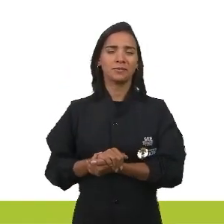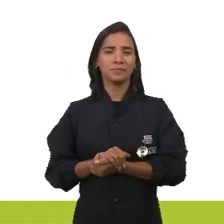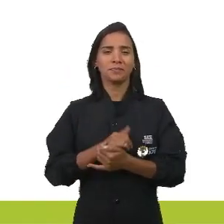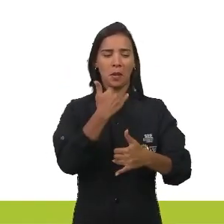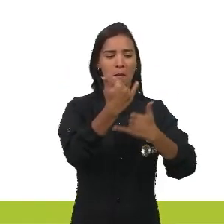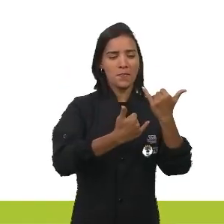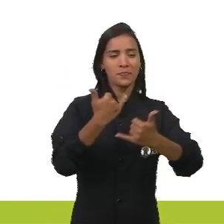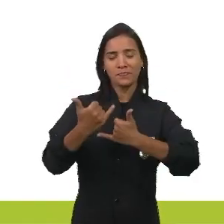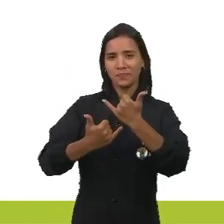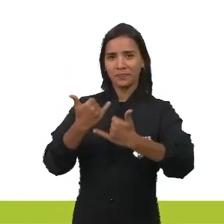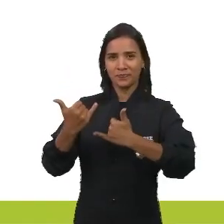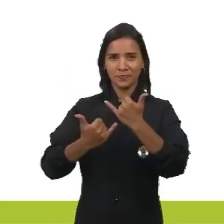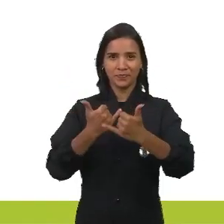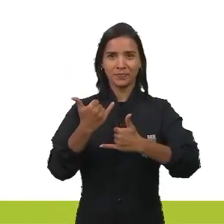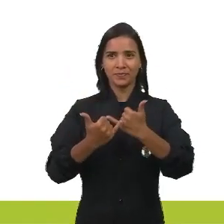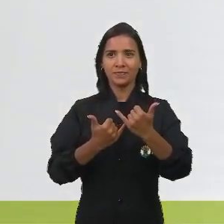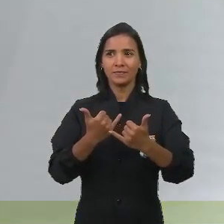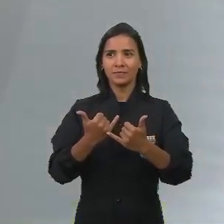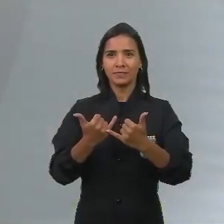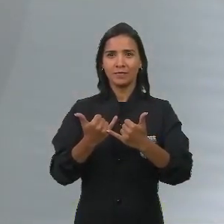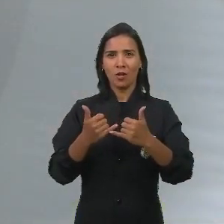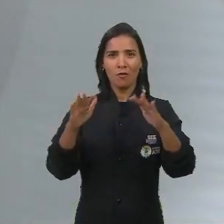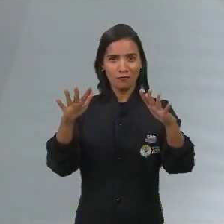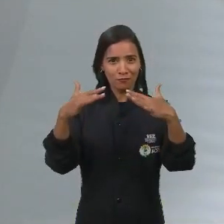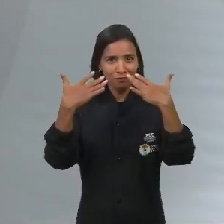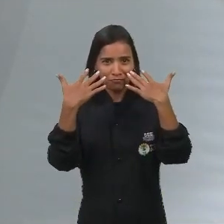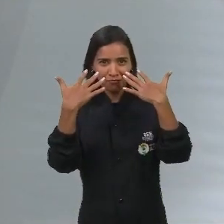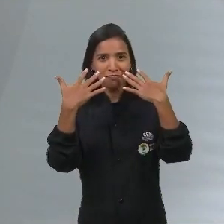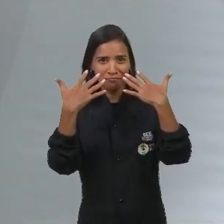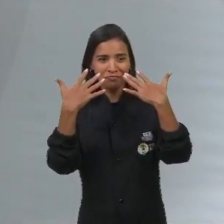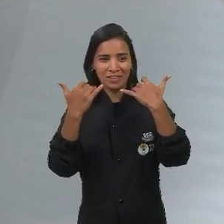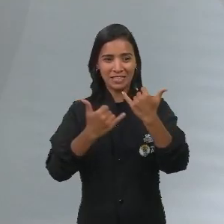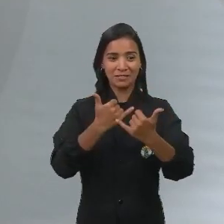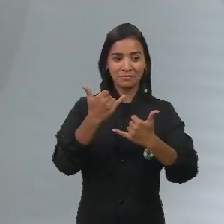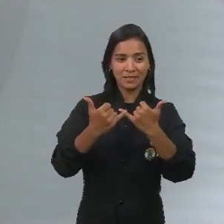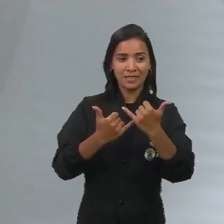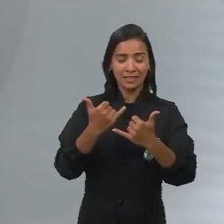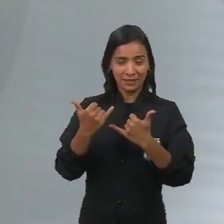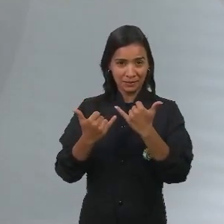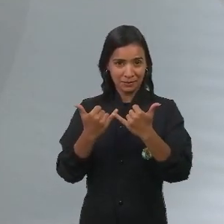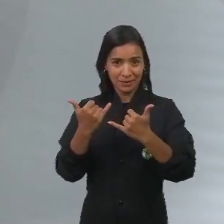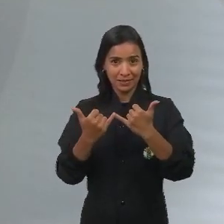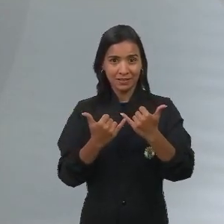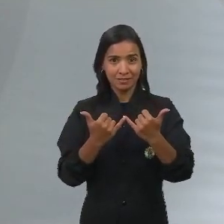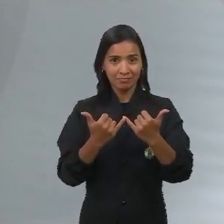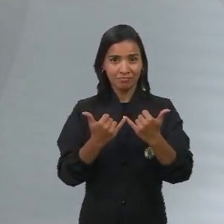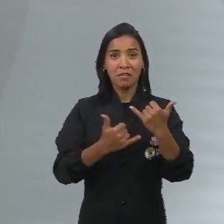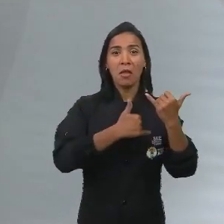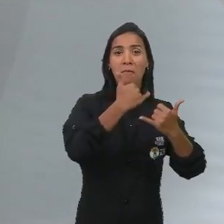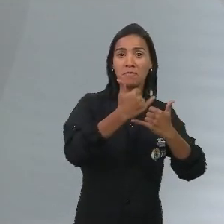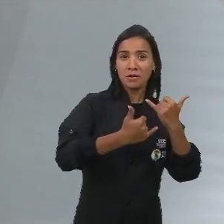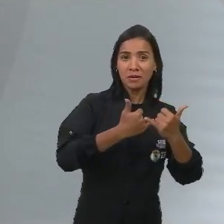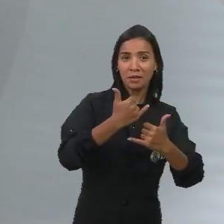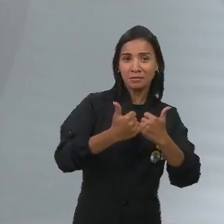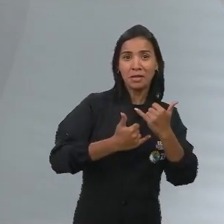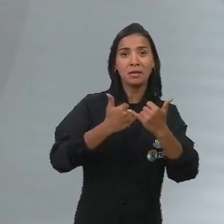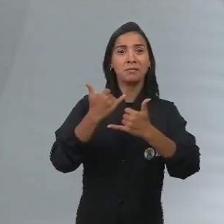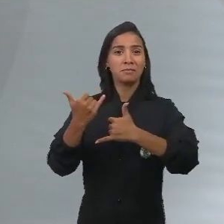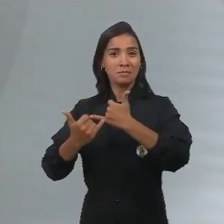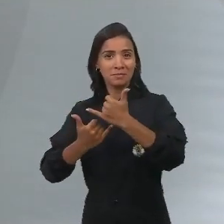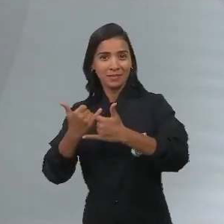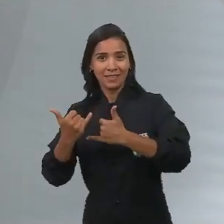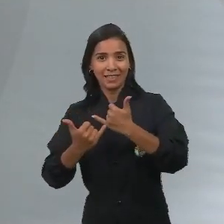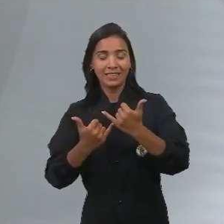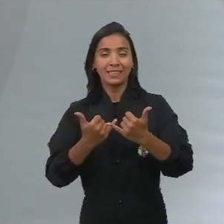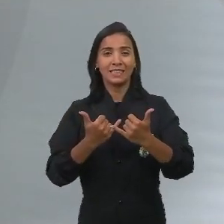e brincadeiras por favor foca em mim foca em mim foca em mim jogo é jogo treino é treino mas